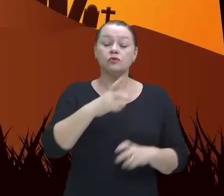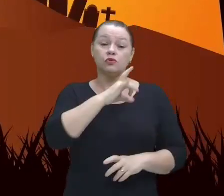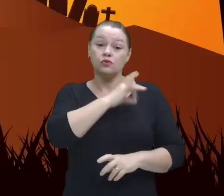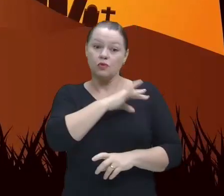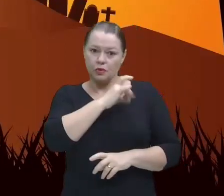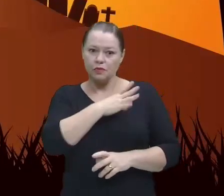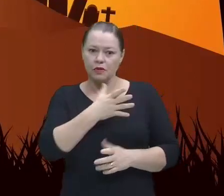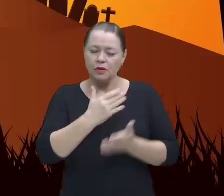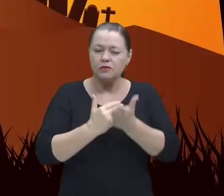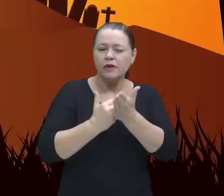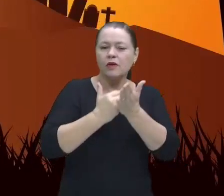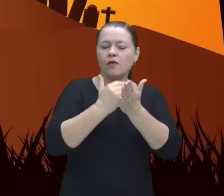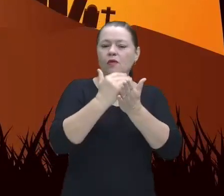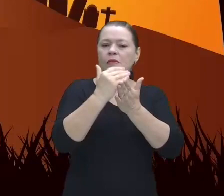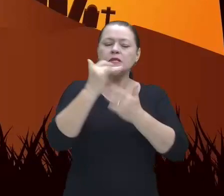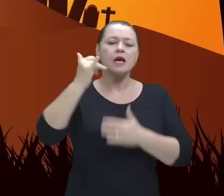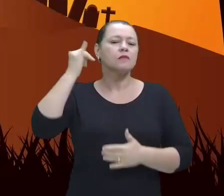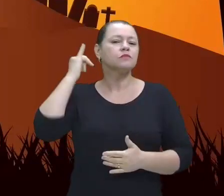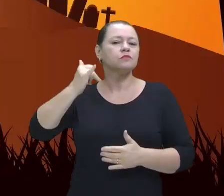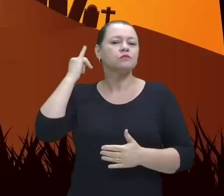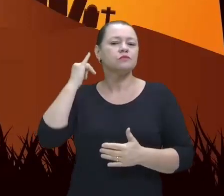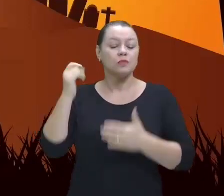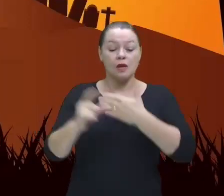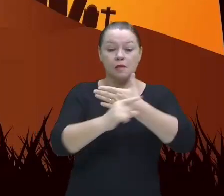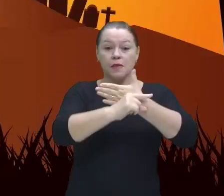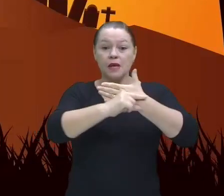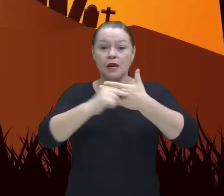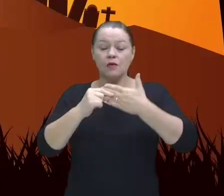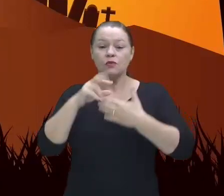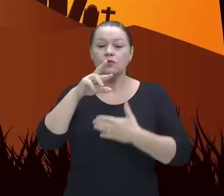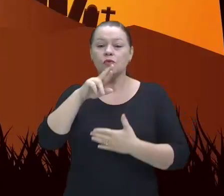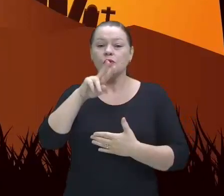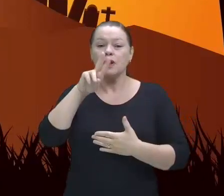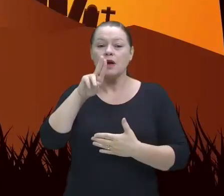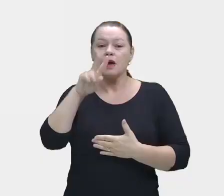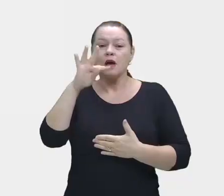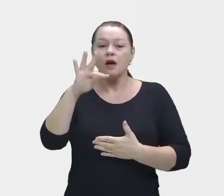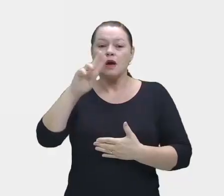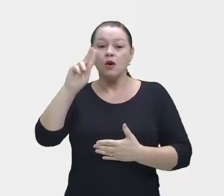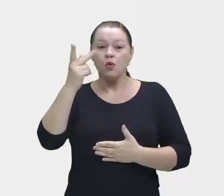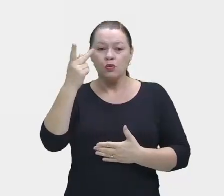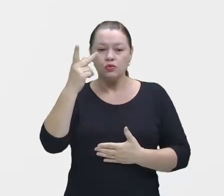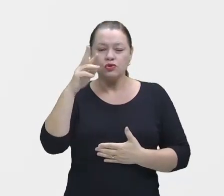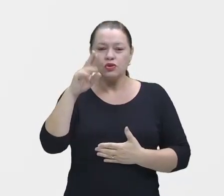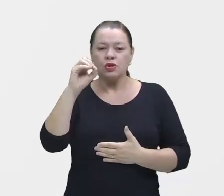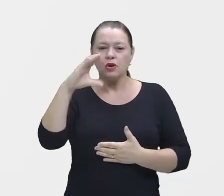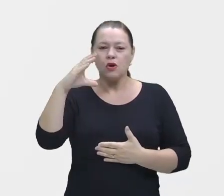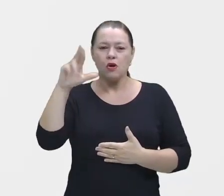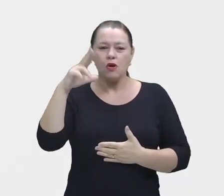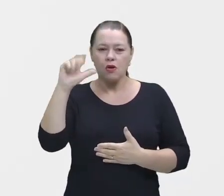um conto escrito pela autora Ruth Rocha.